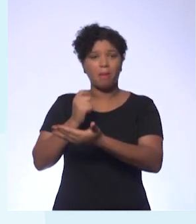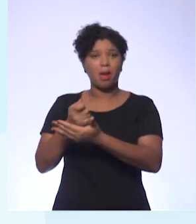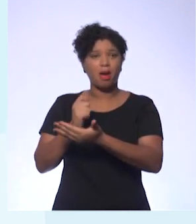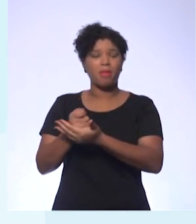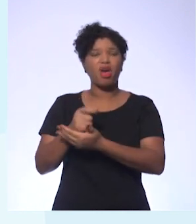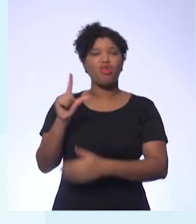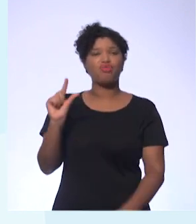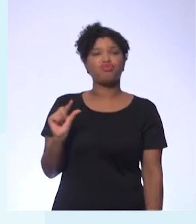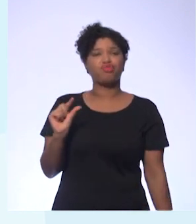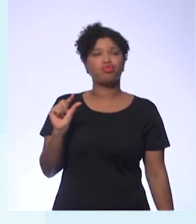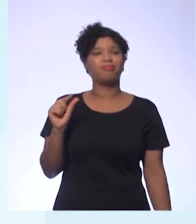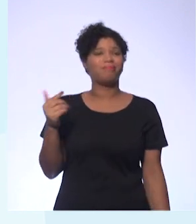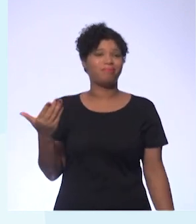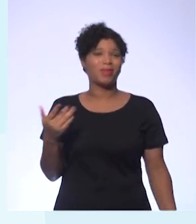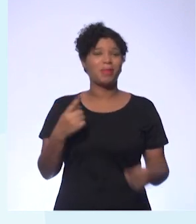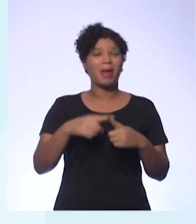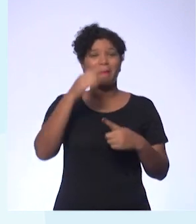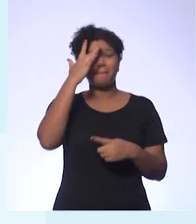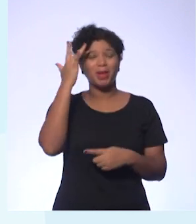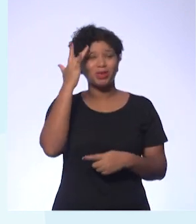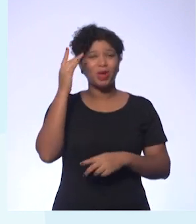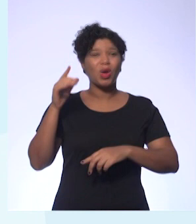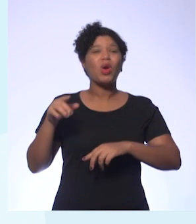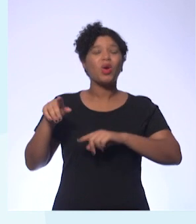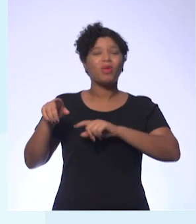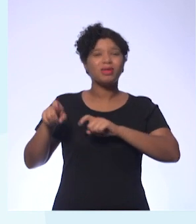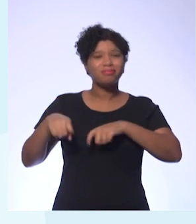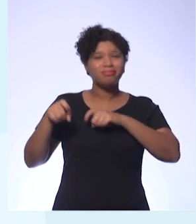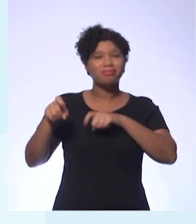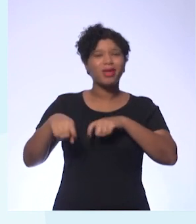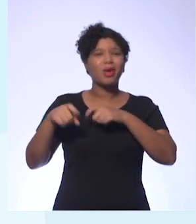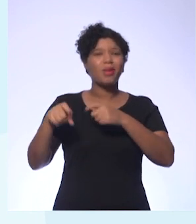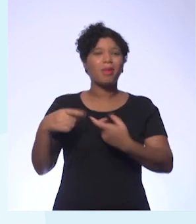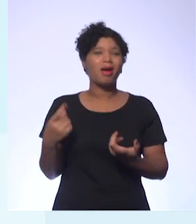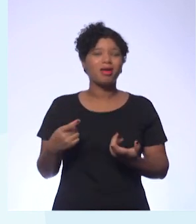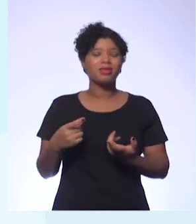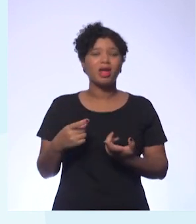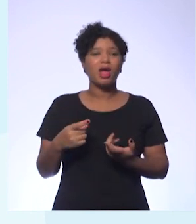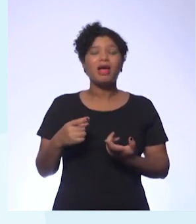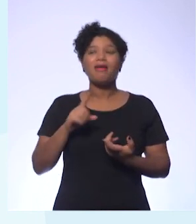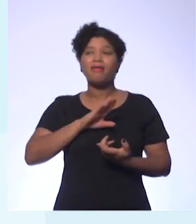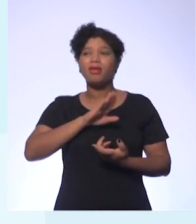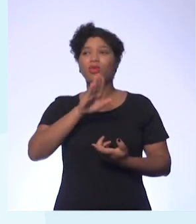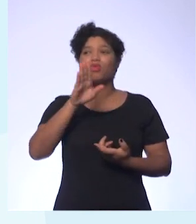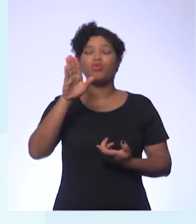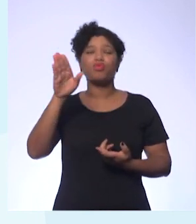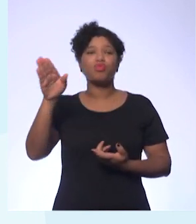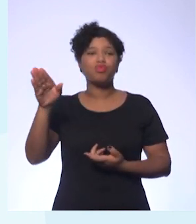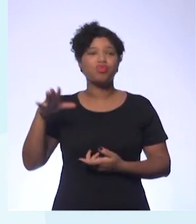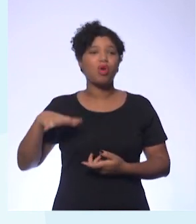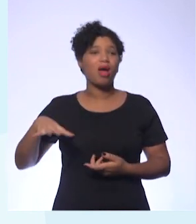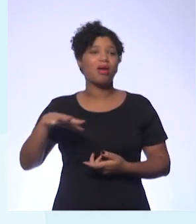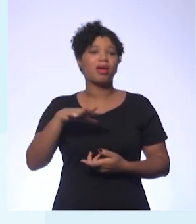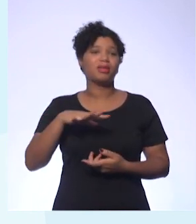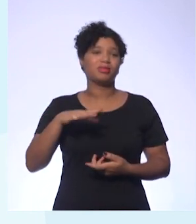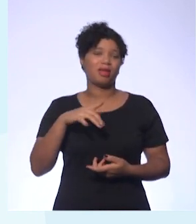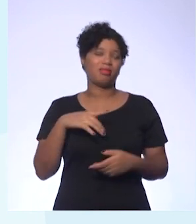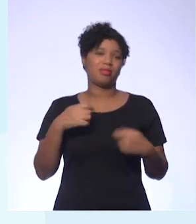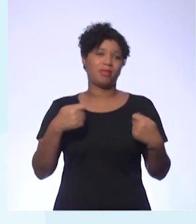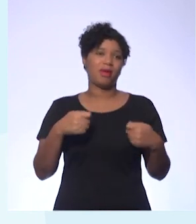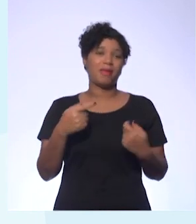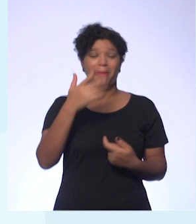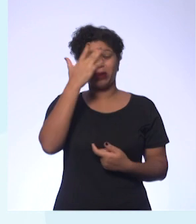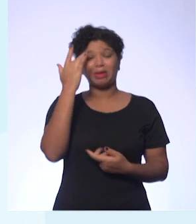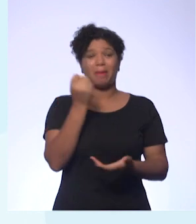que viviam naquelas terras, eles tiveram que ir para as partes urbanas. Então, eles serviram de mão barata para